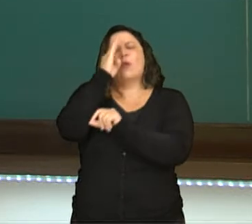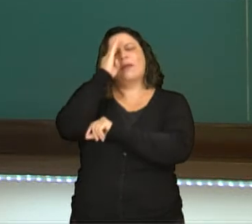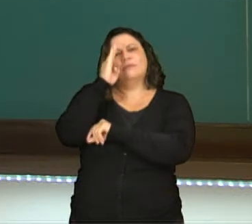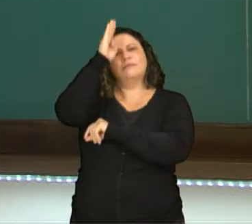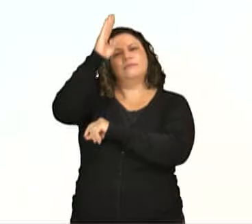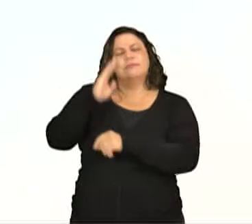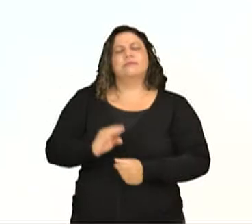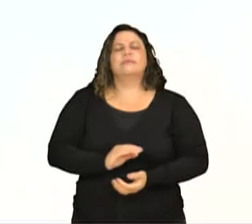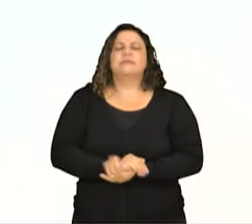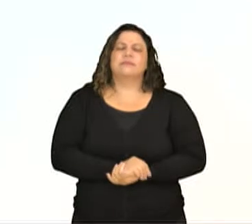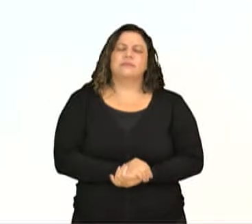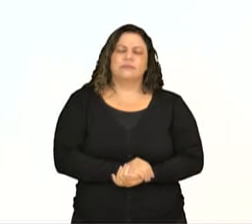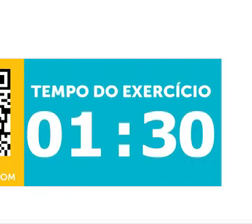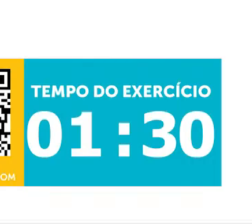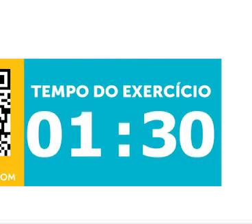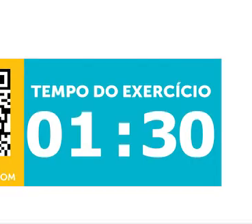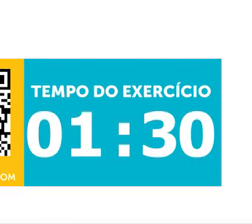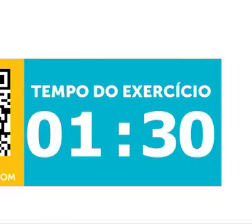principais?